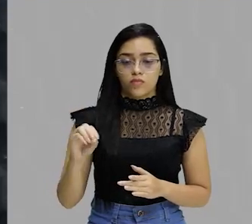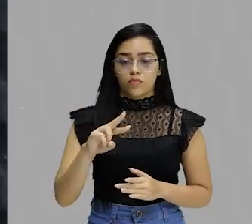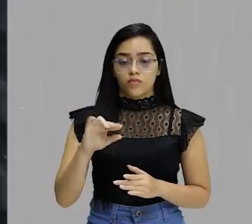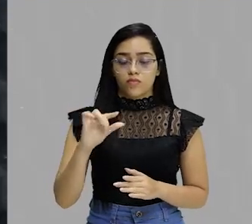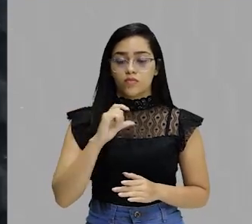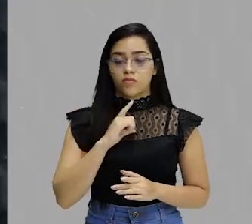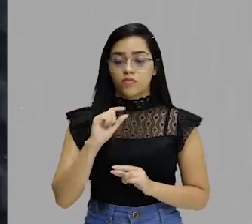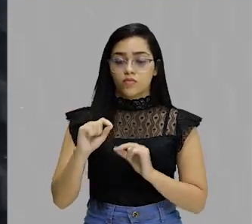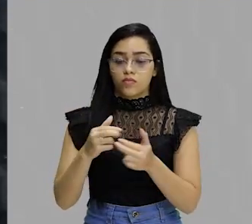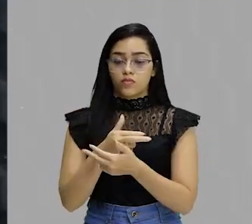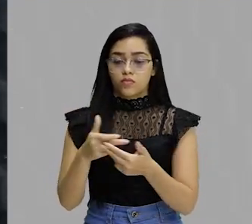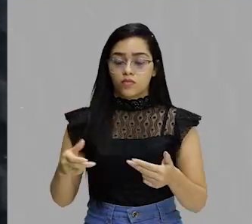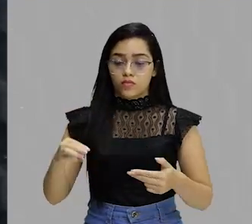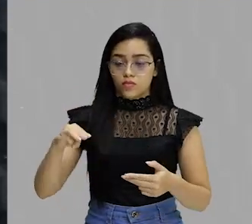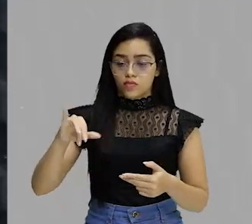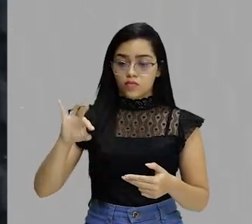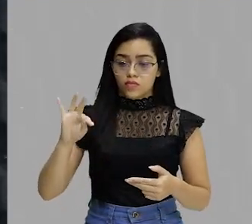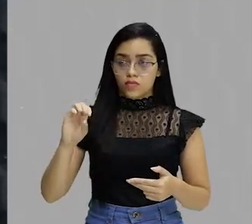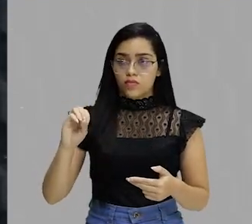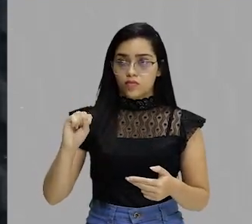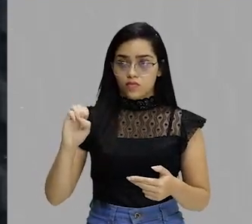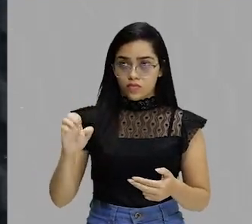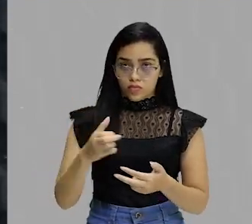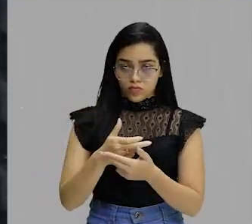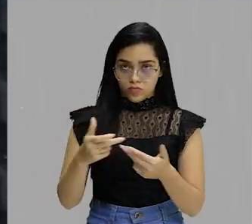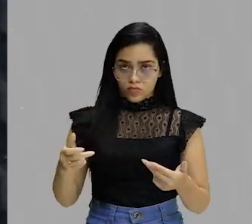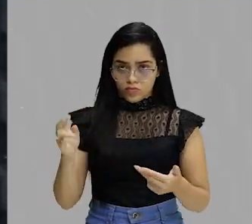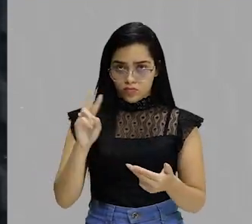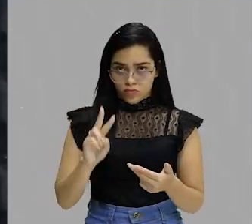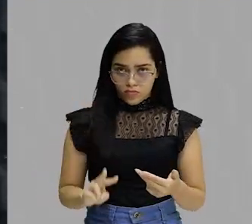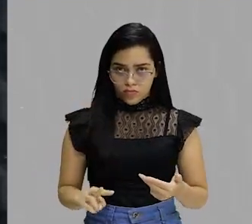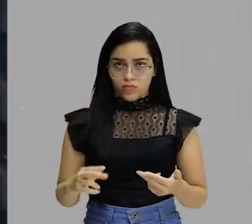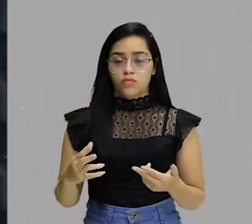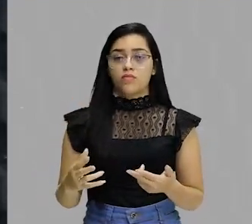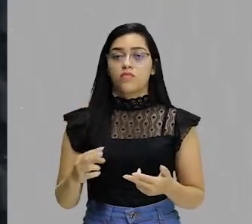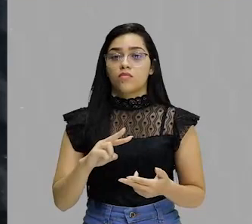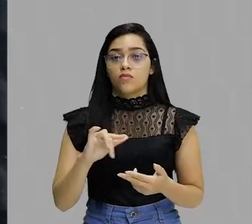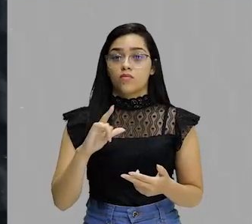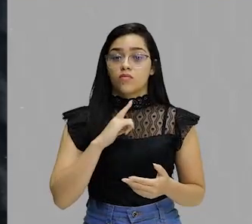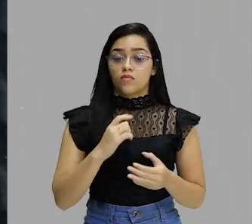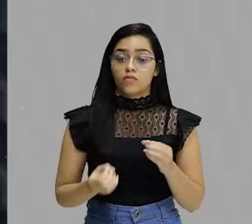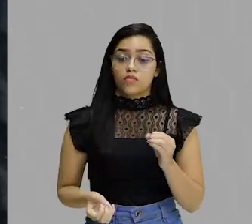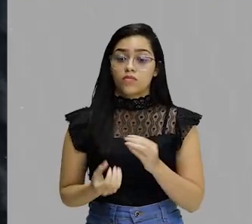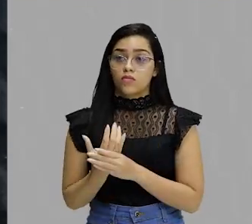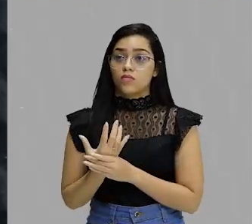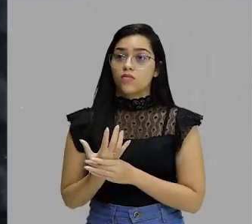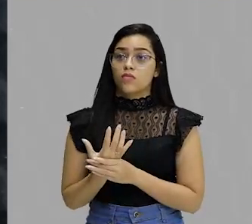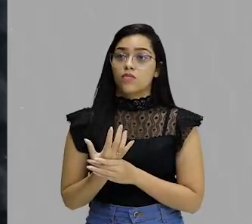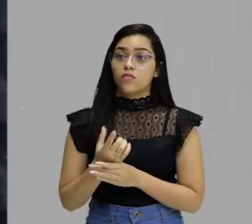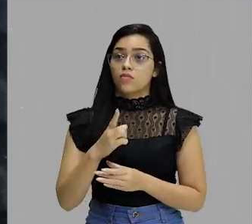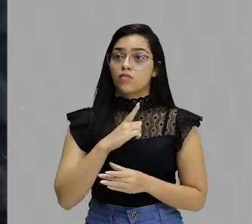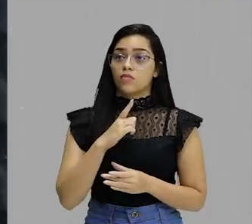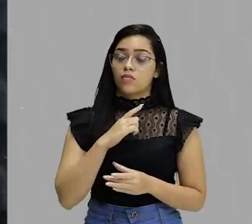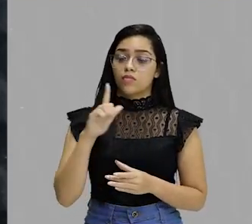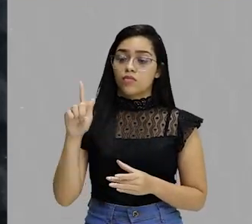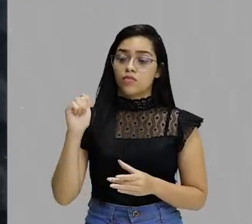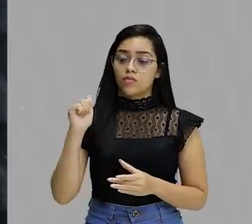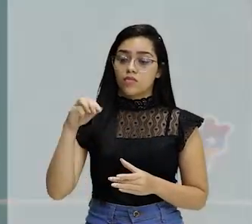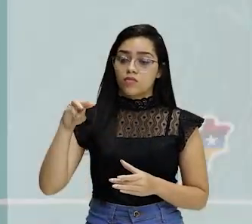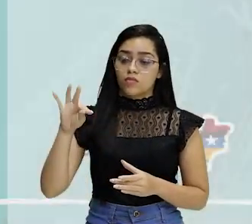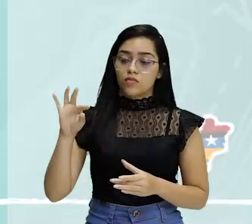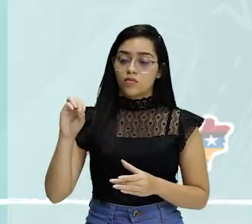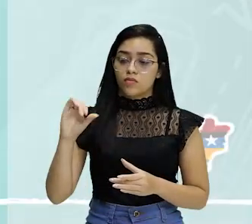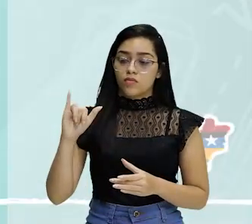vai sofrer várias mitoses, vai se multiplicar várias vezes e vai dar origem ao